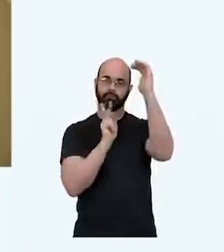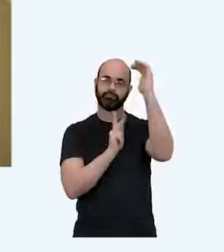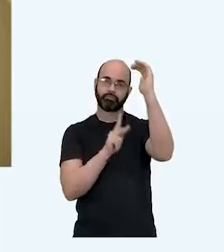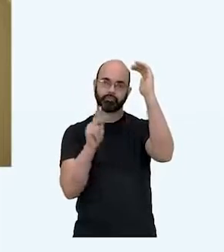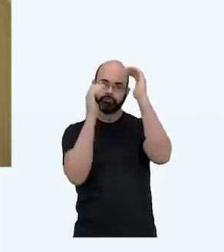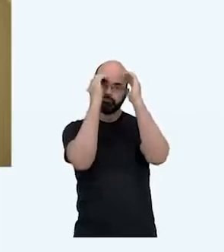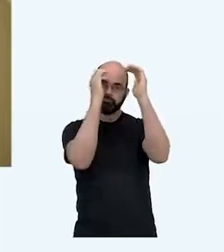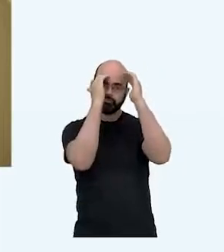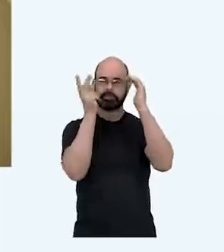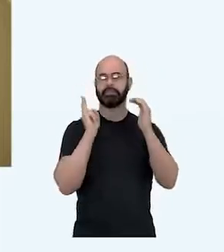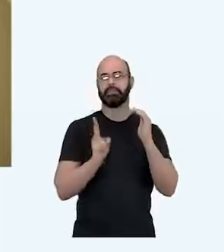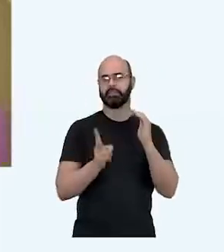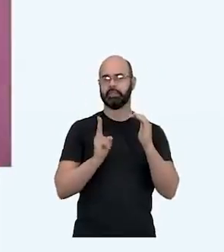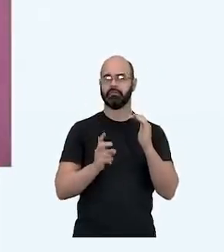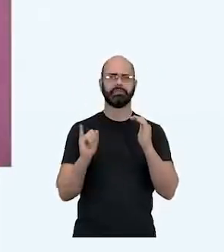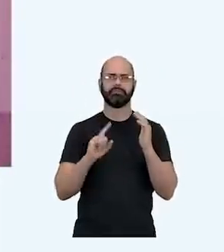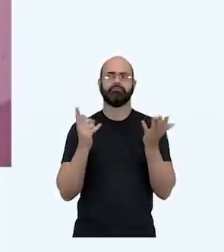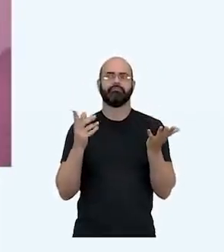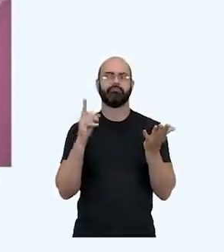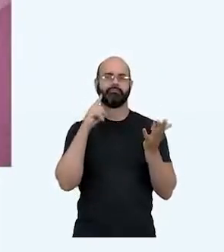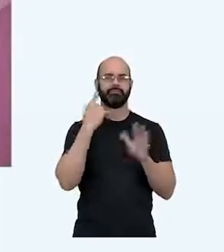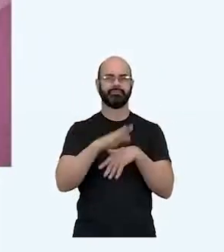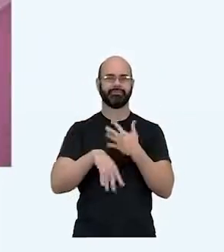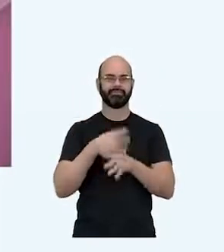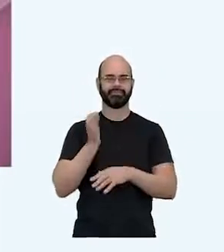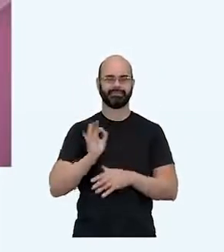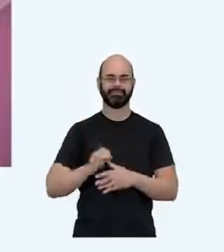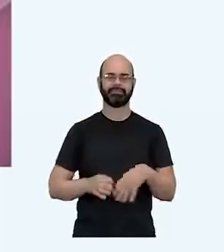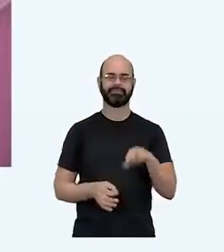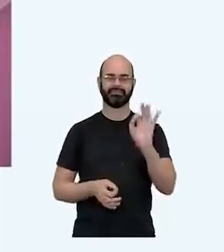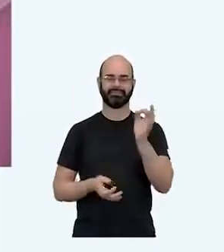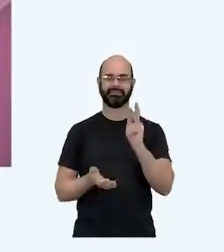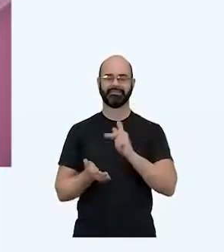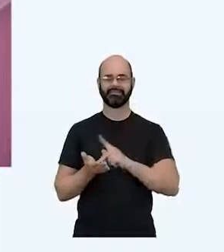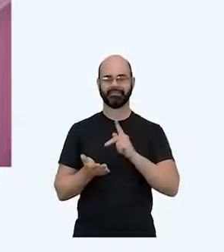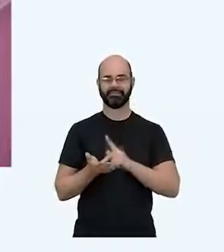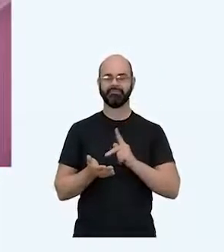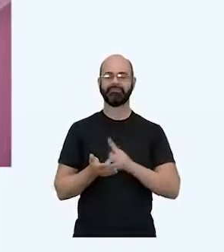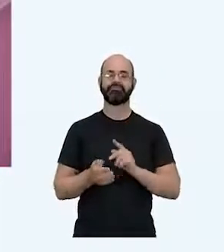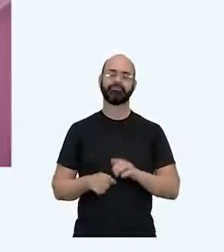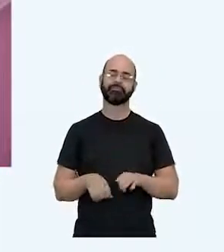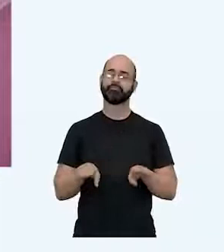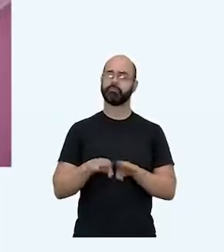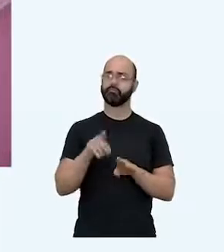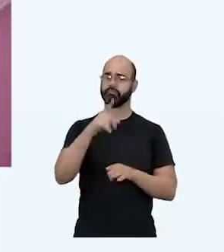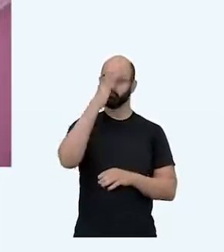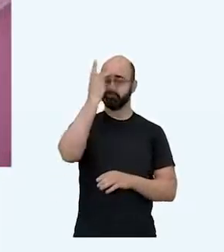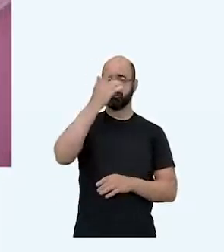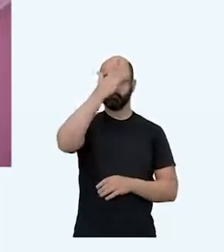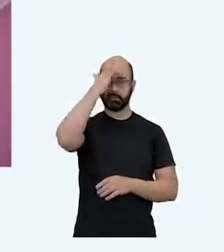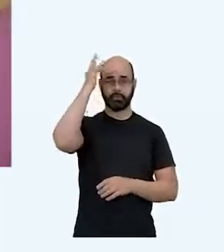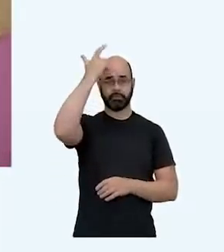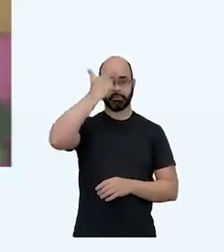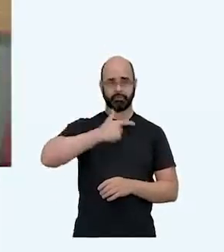nosso futuro? Assim como muitas outras atitudes que tornam você um bom cidadão.